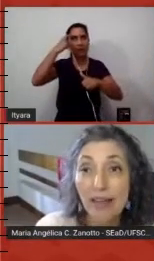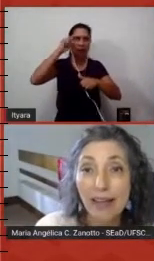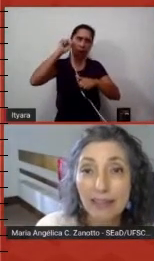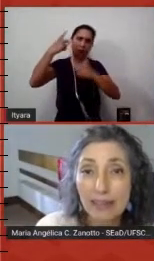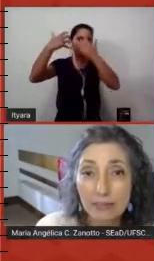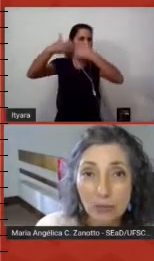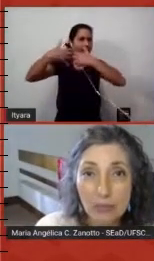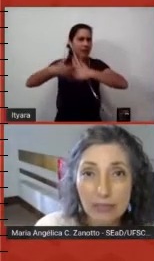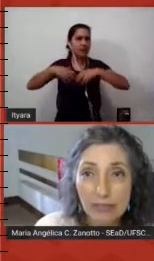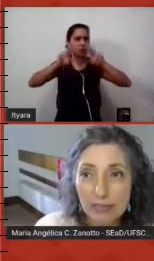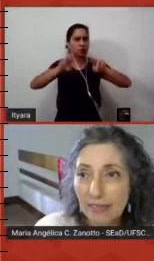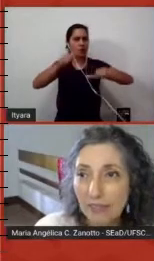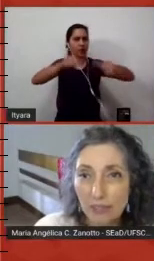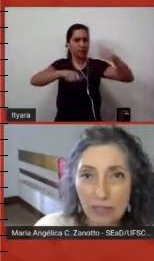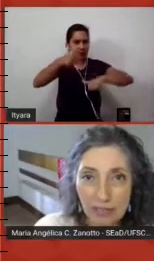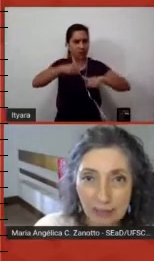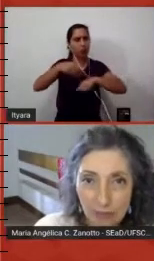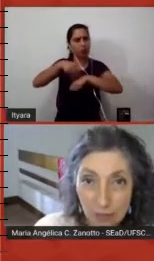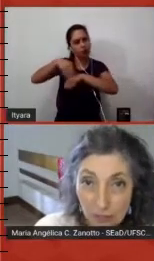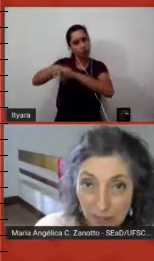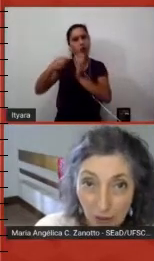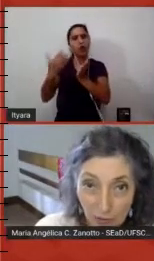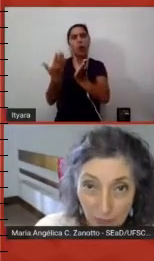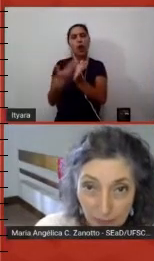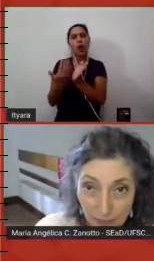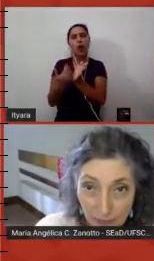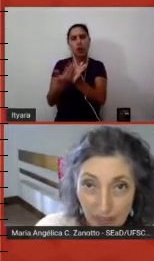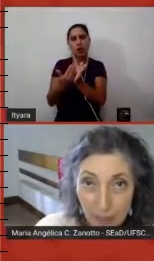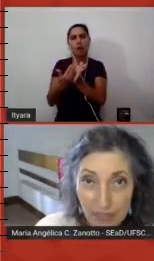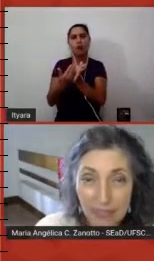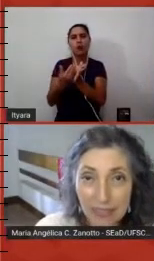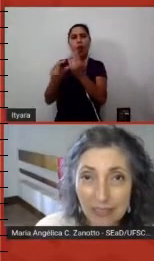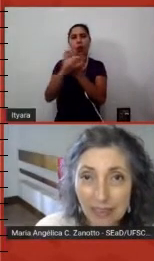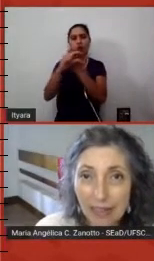avaliação, essa leitura desse livro da Jussara